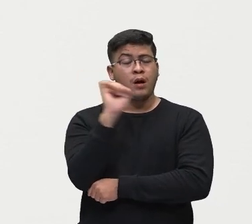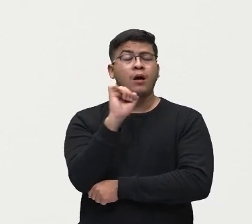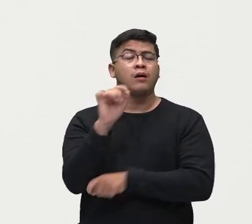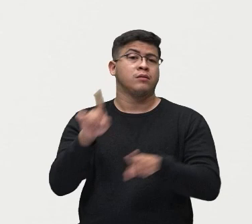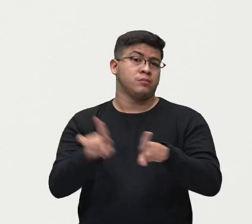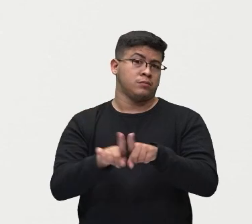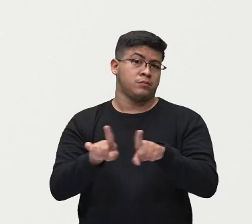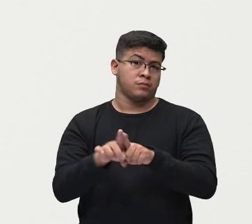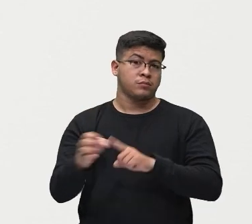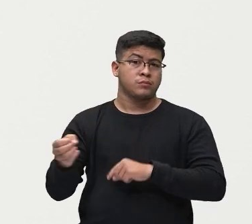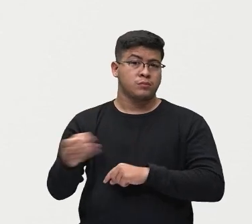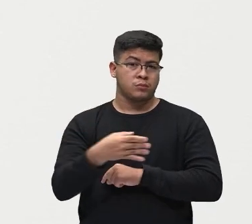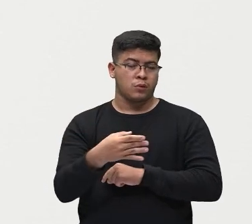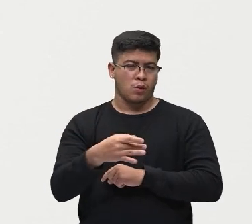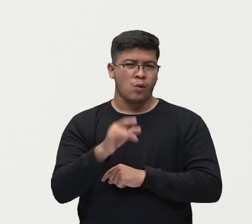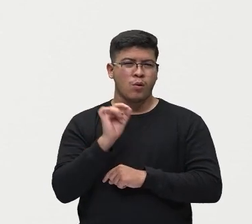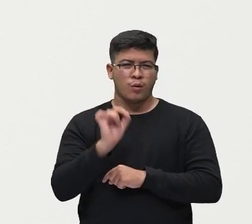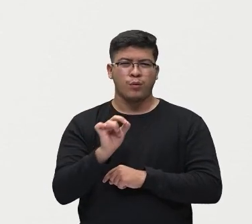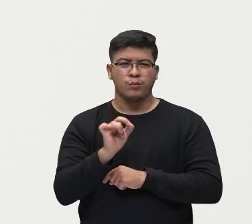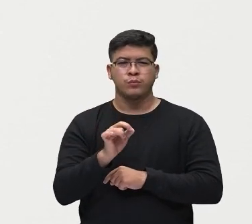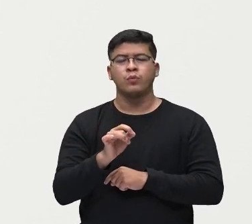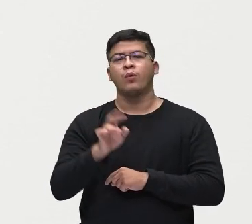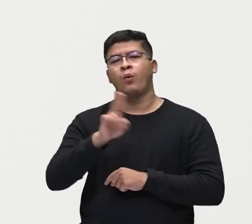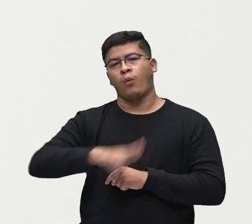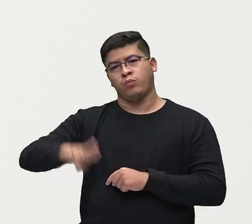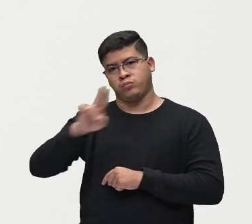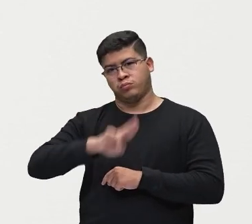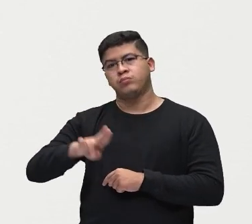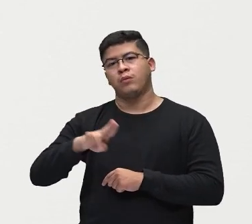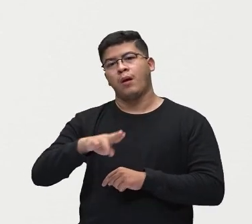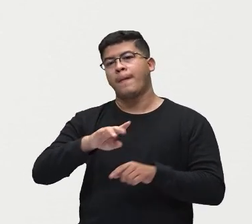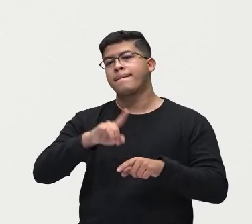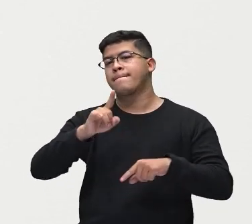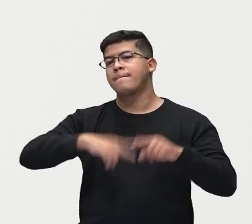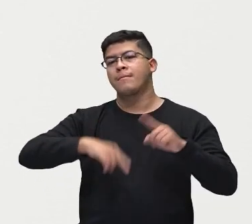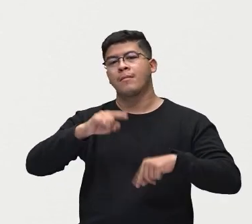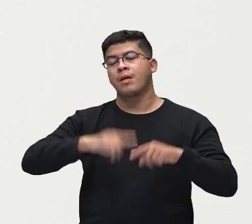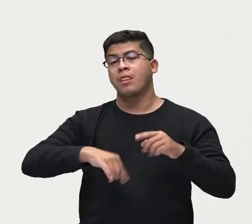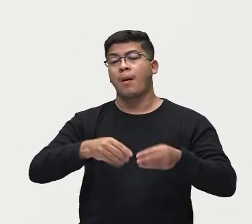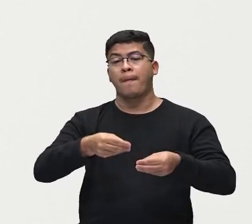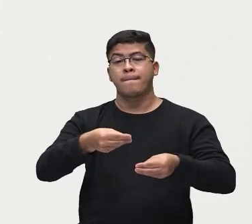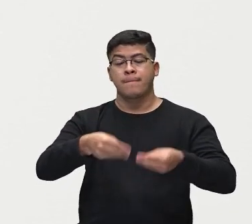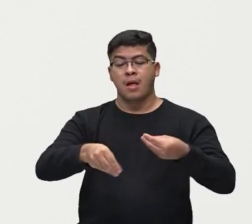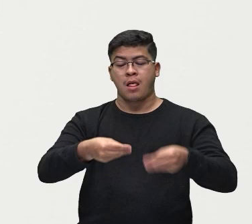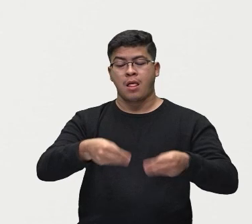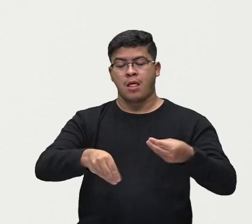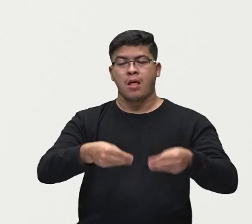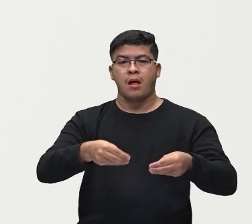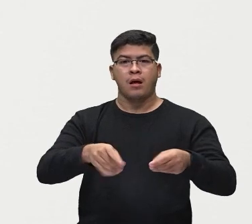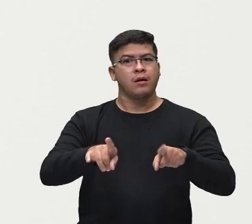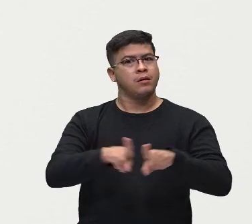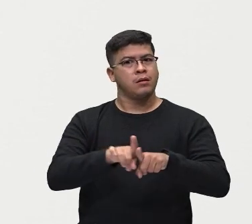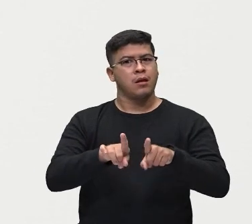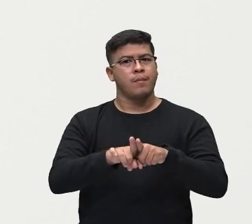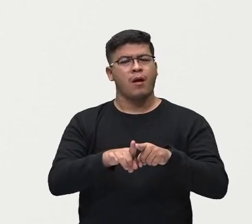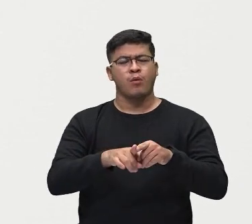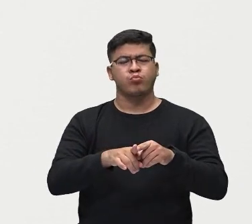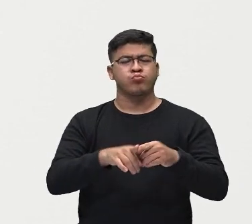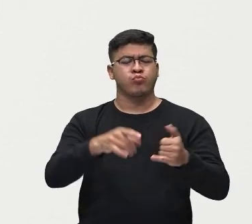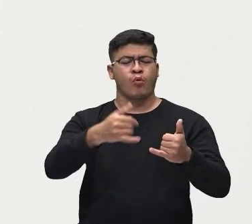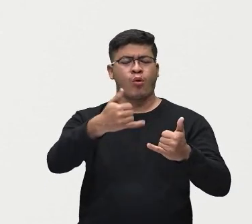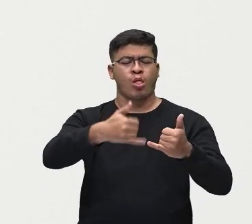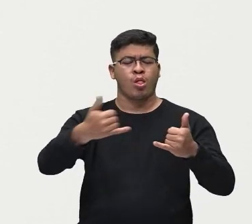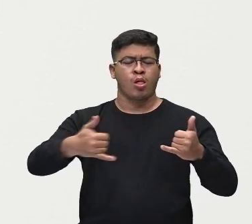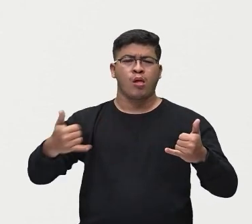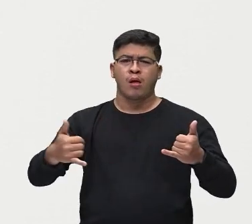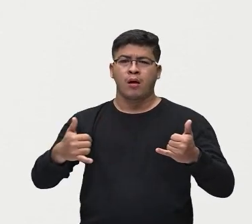modernos usam em grande parte materiais plásticos e ligas especiais.